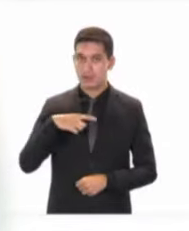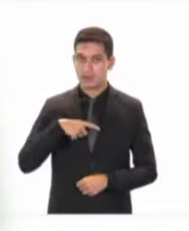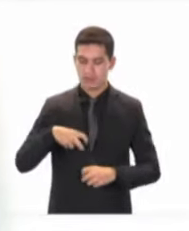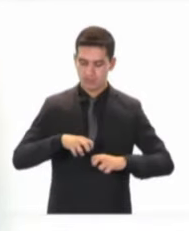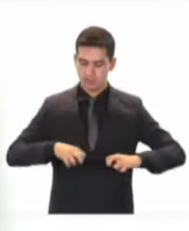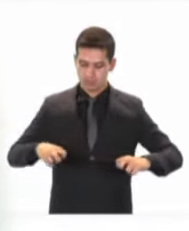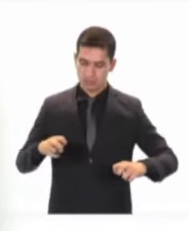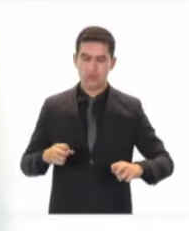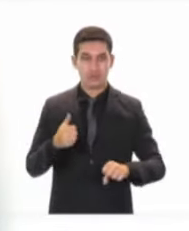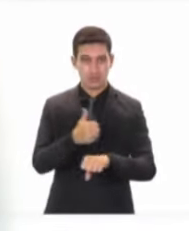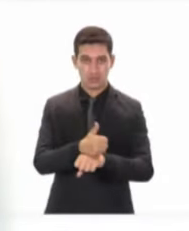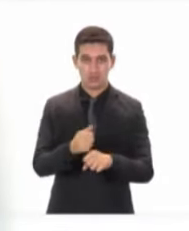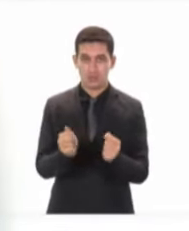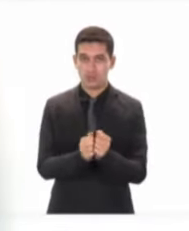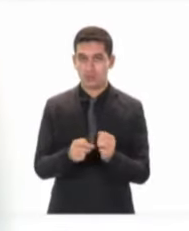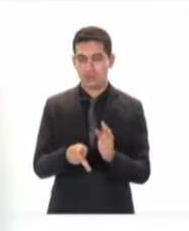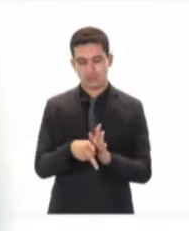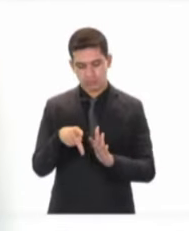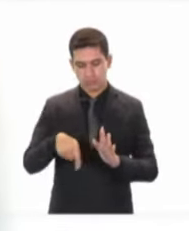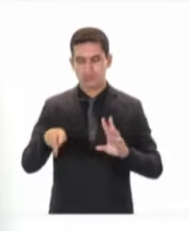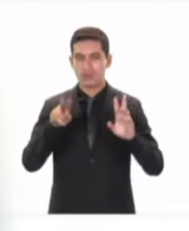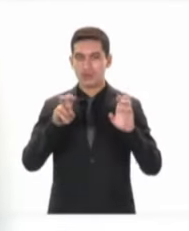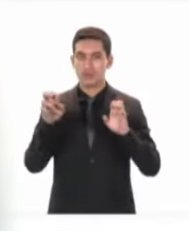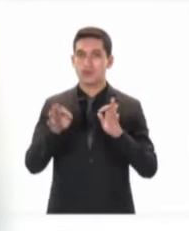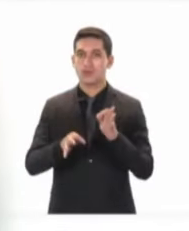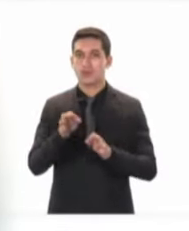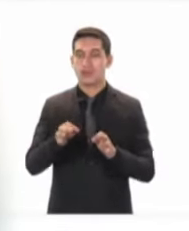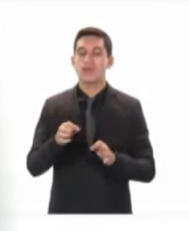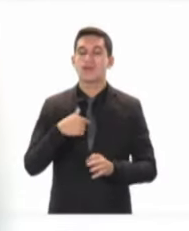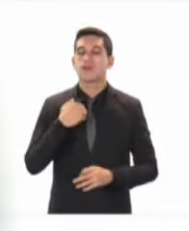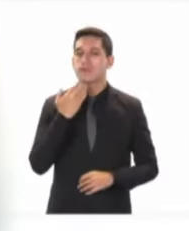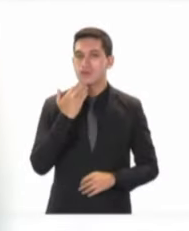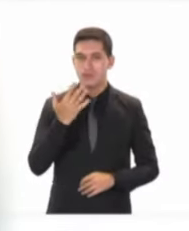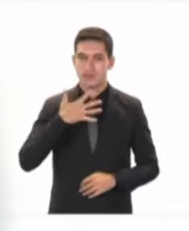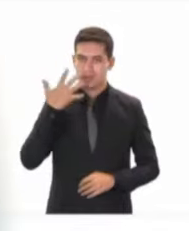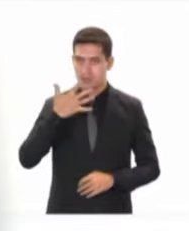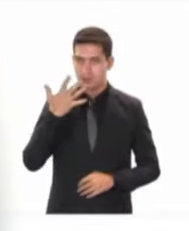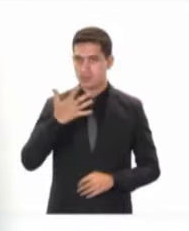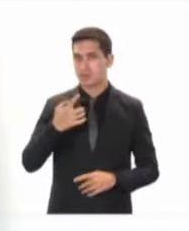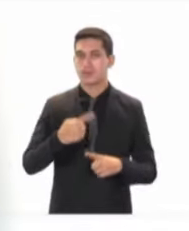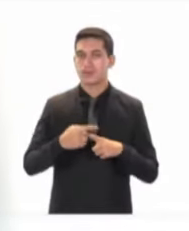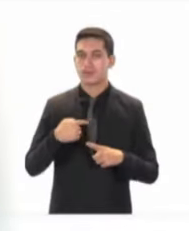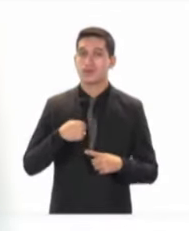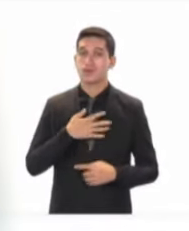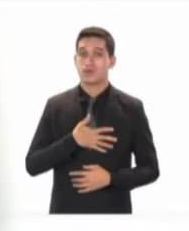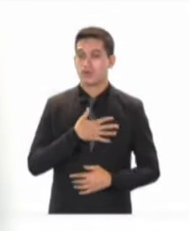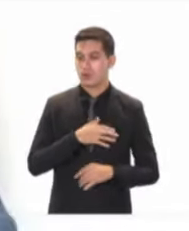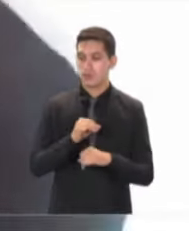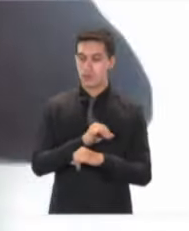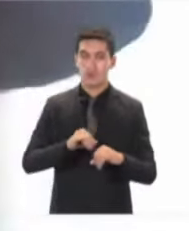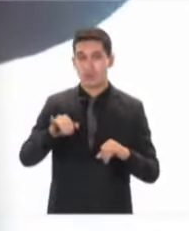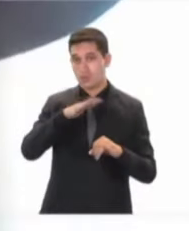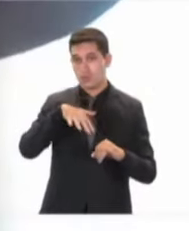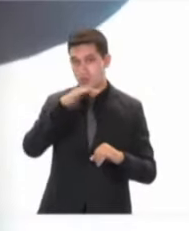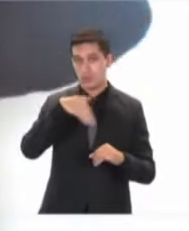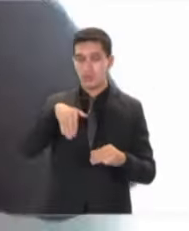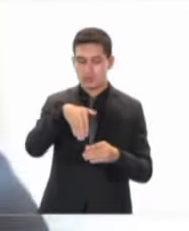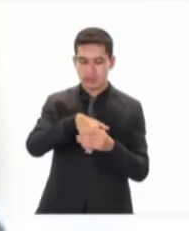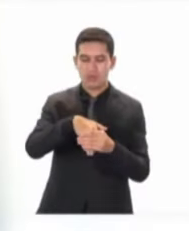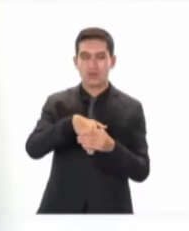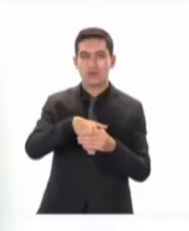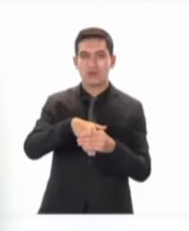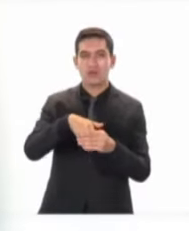função desse julgado. Senhor presidente, eu pedi a palavra, distribuir aos membros desse tribunal um voto